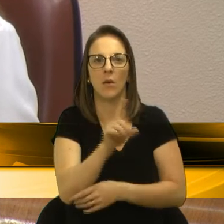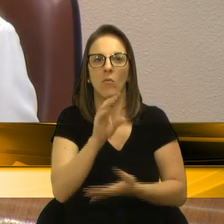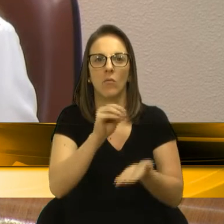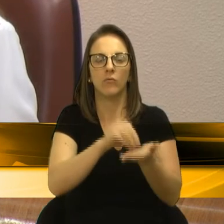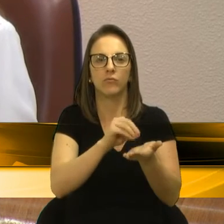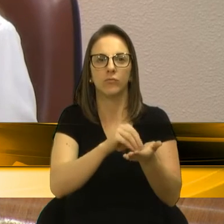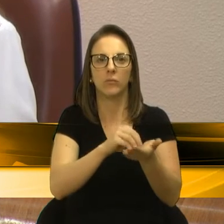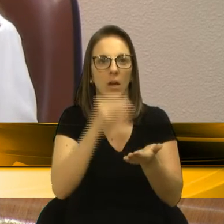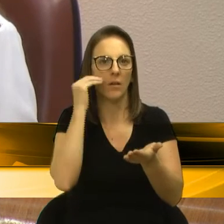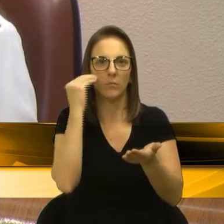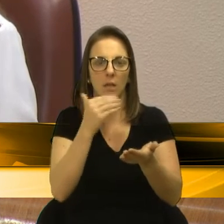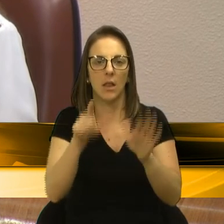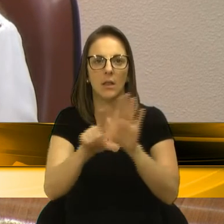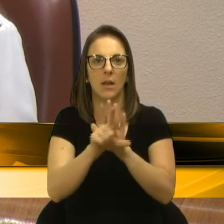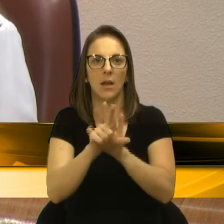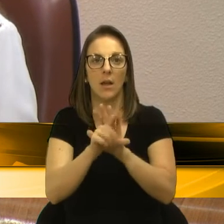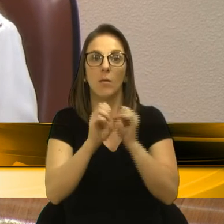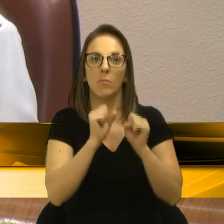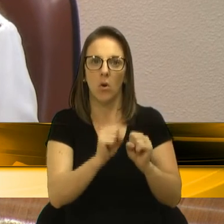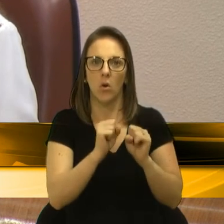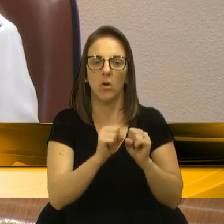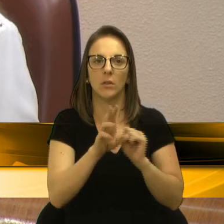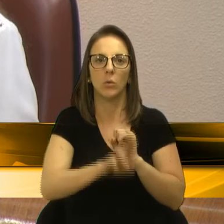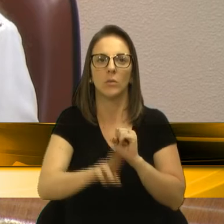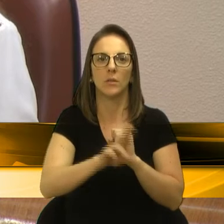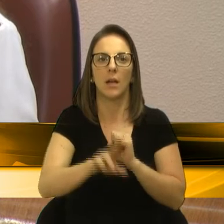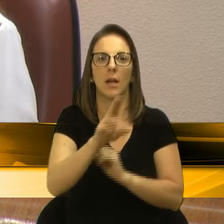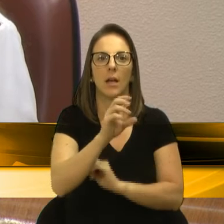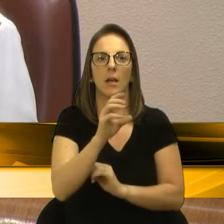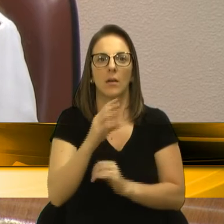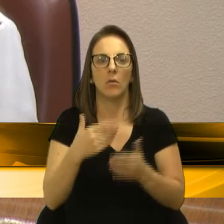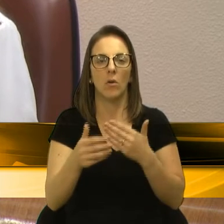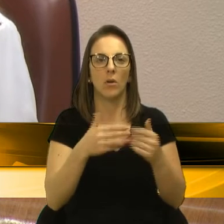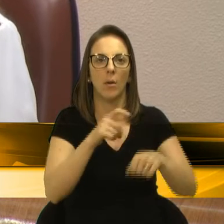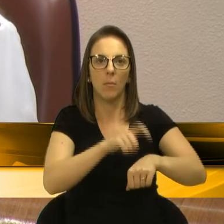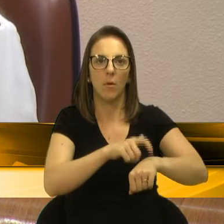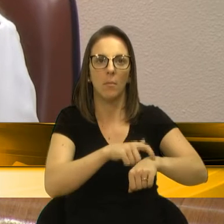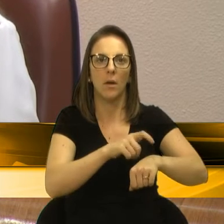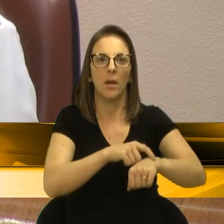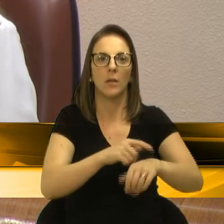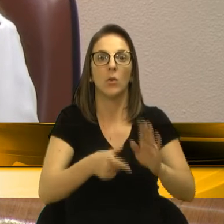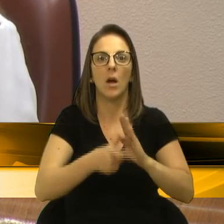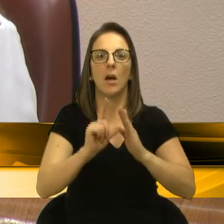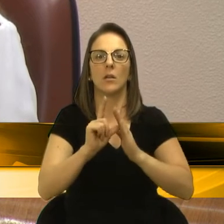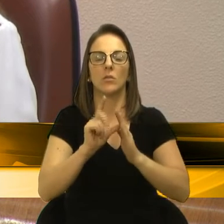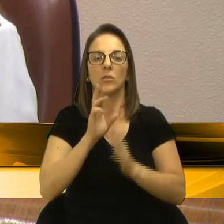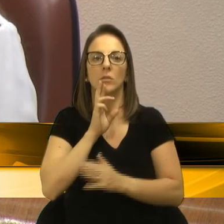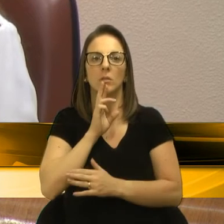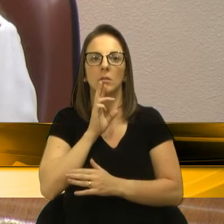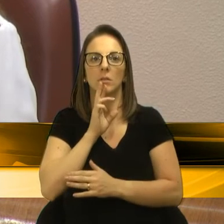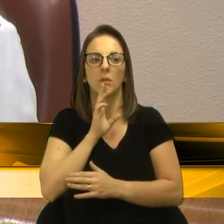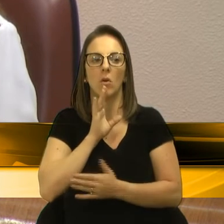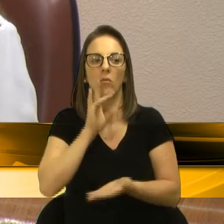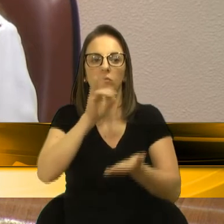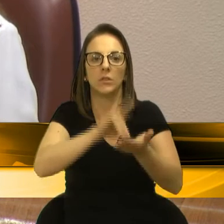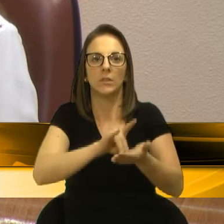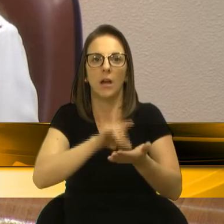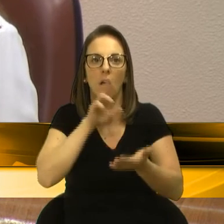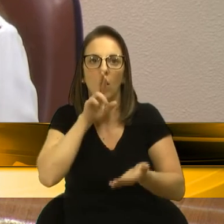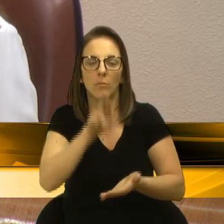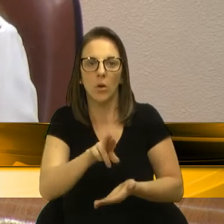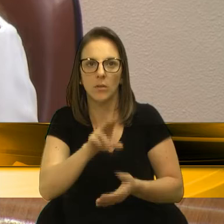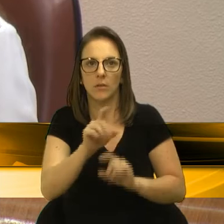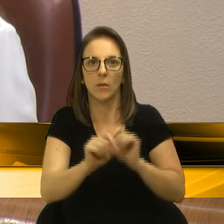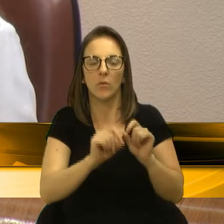de prisão em flagrante poderão ser supridas a todo tempo antes da sentença final. Vale observar ainda que é pacífico que o entendimento